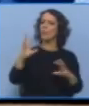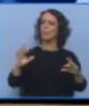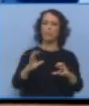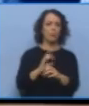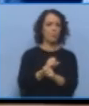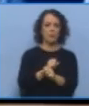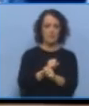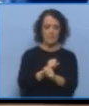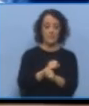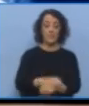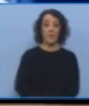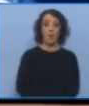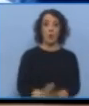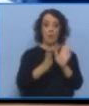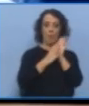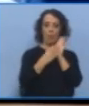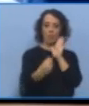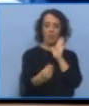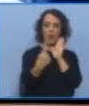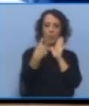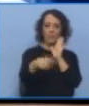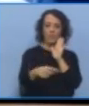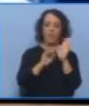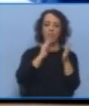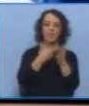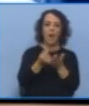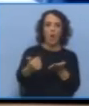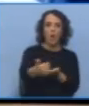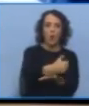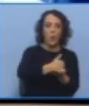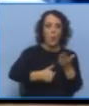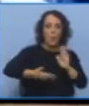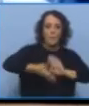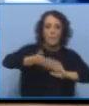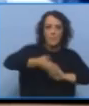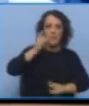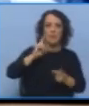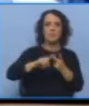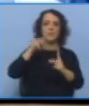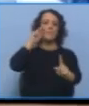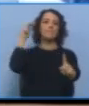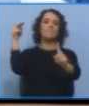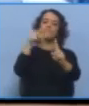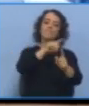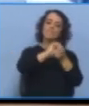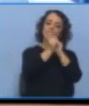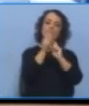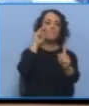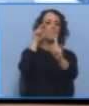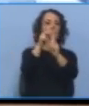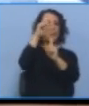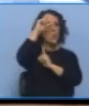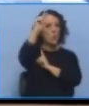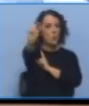desconstruir todos os modelos existentes de criar lucro a curto prazo e evoluir para uma visão de mais longo prazo, de